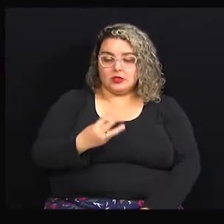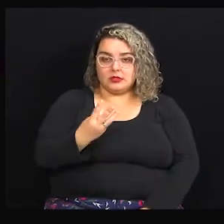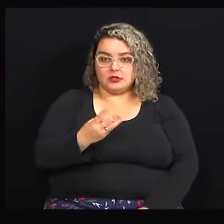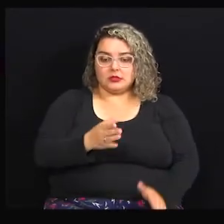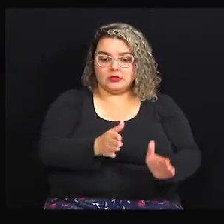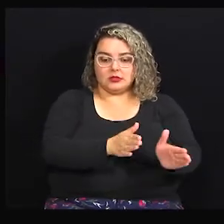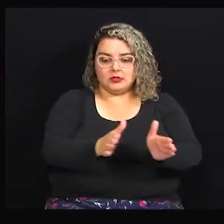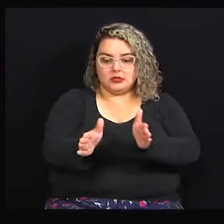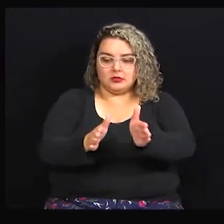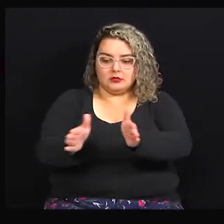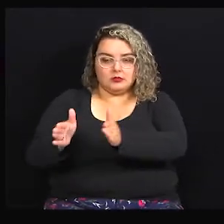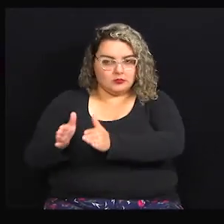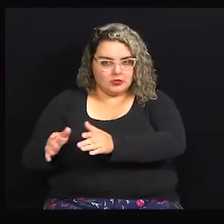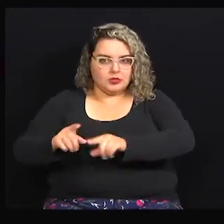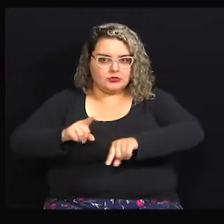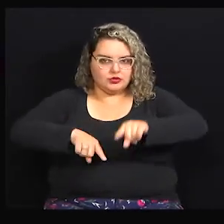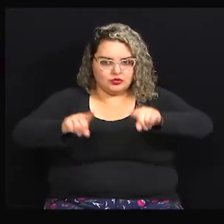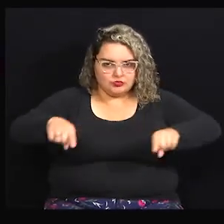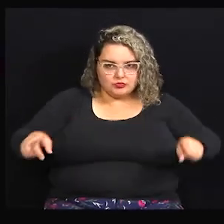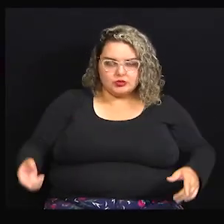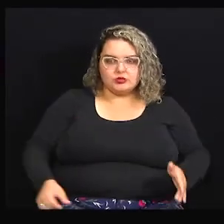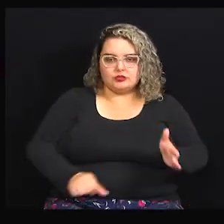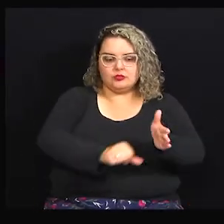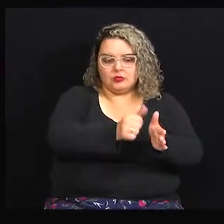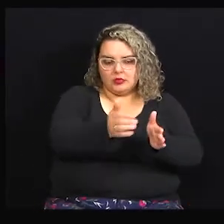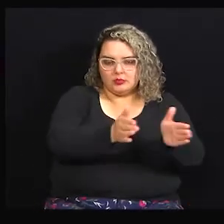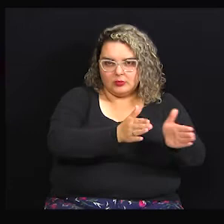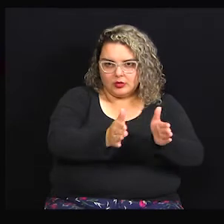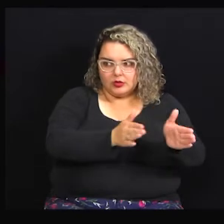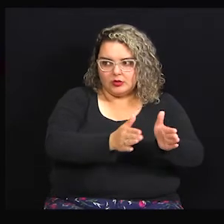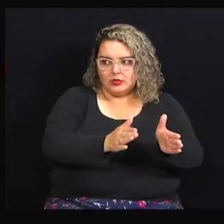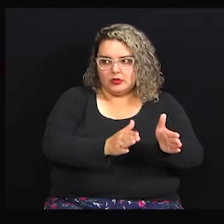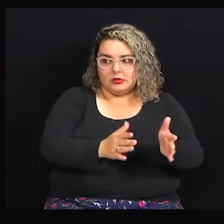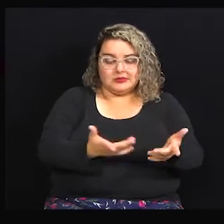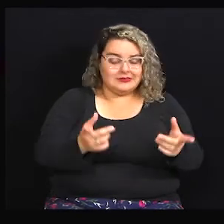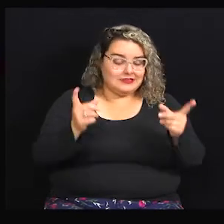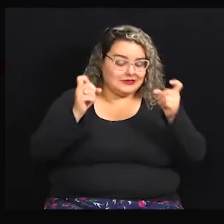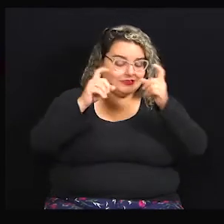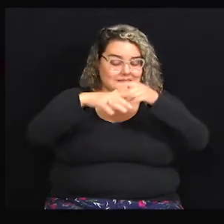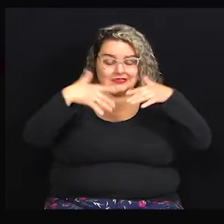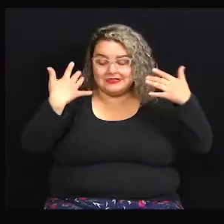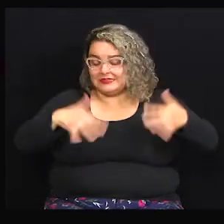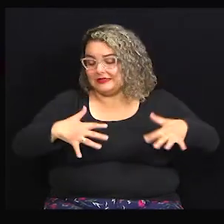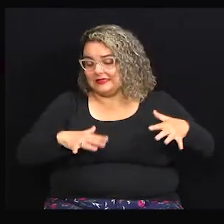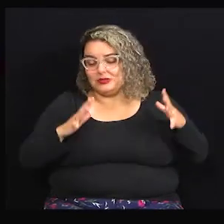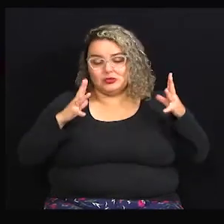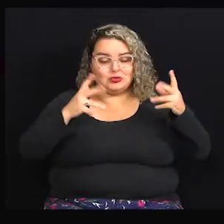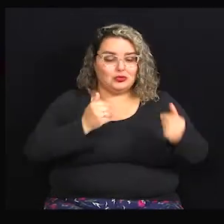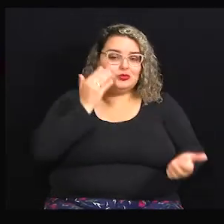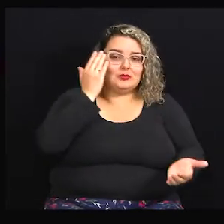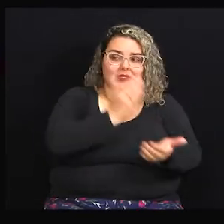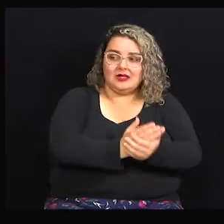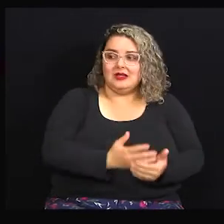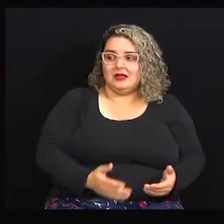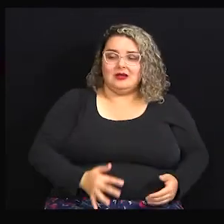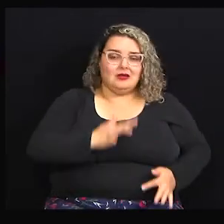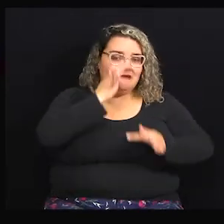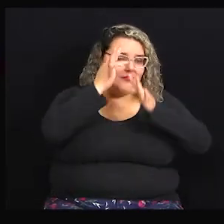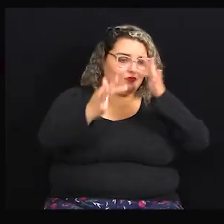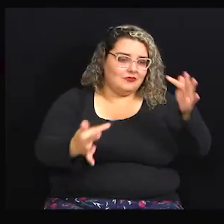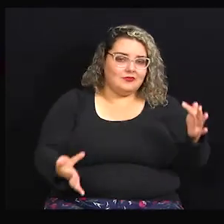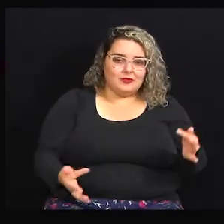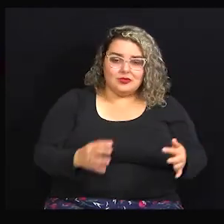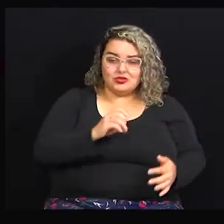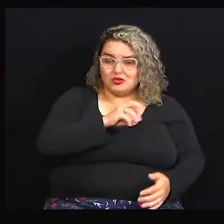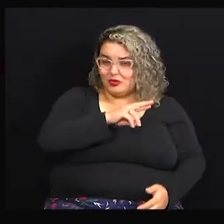otimistas né o primeiro momento aquele sufoco Total tudo parado flor de corte não